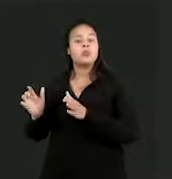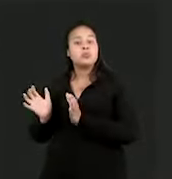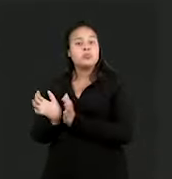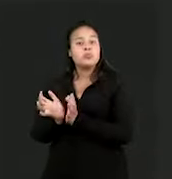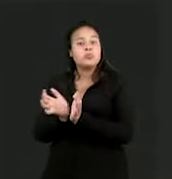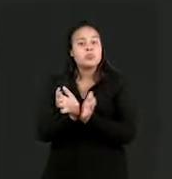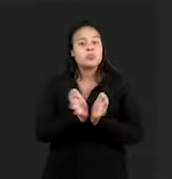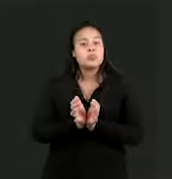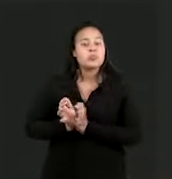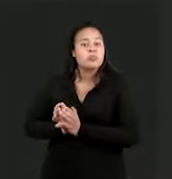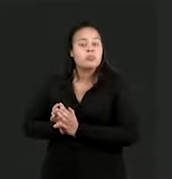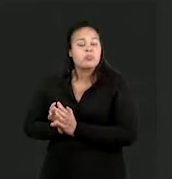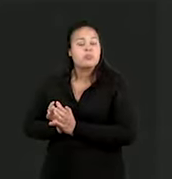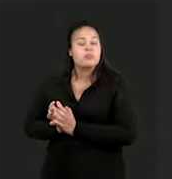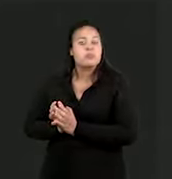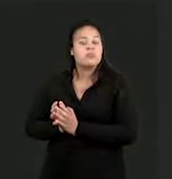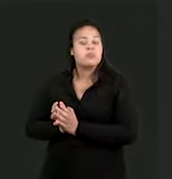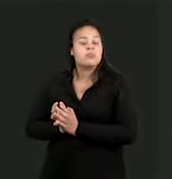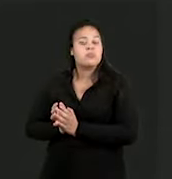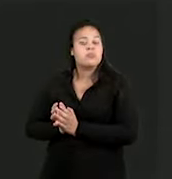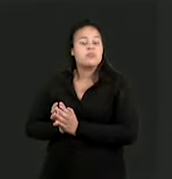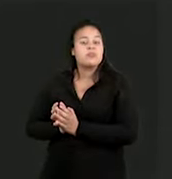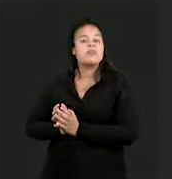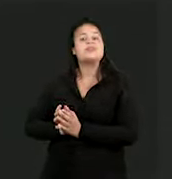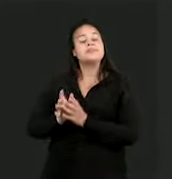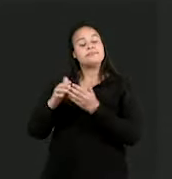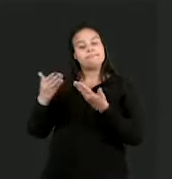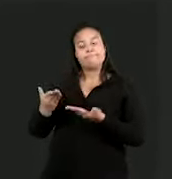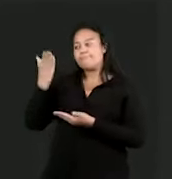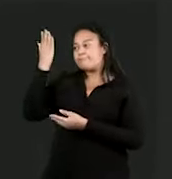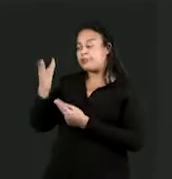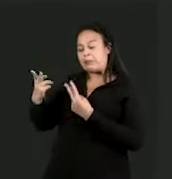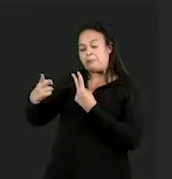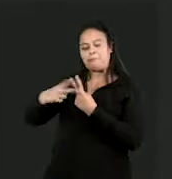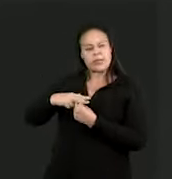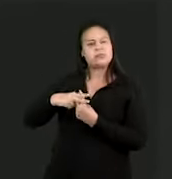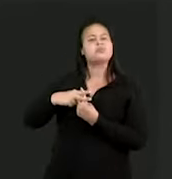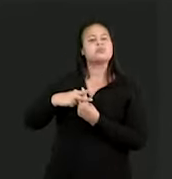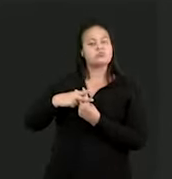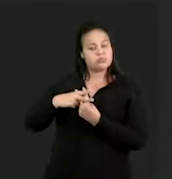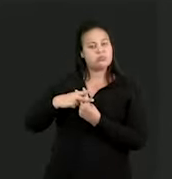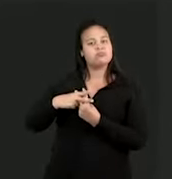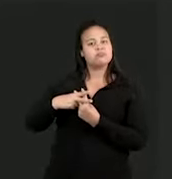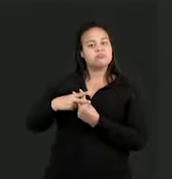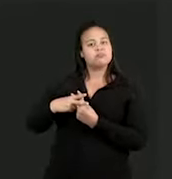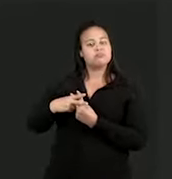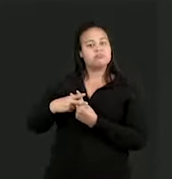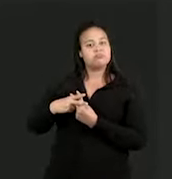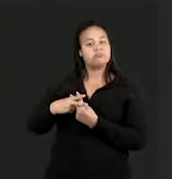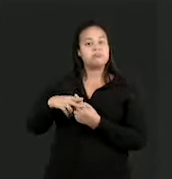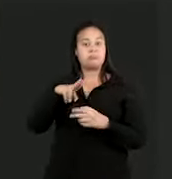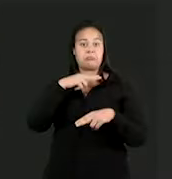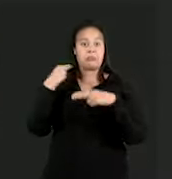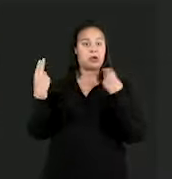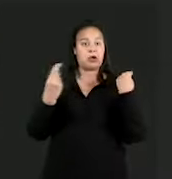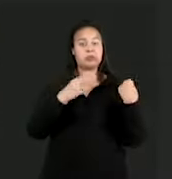não eram arianos. E isso foi o suficiente para que eles fossem presos e condenados muitas vezes à morte.